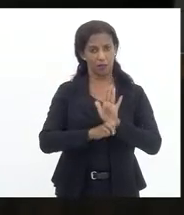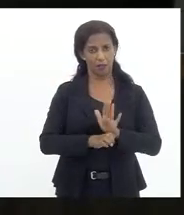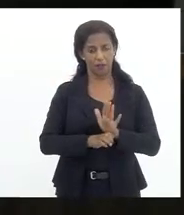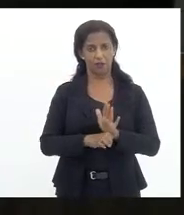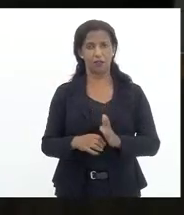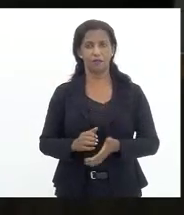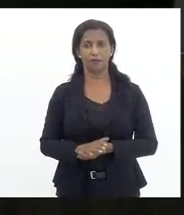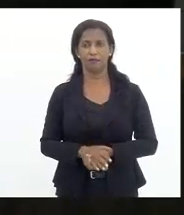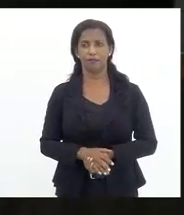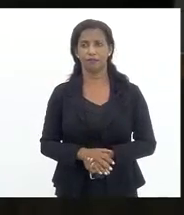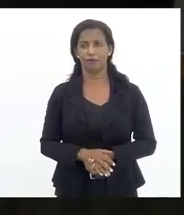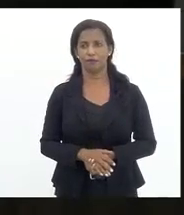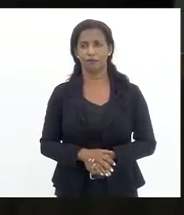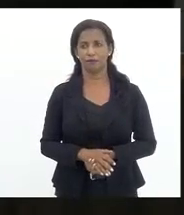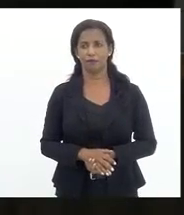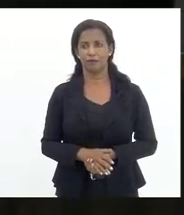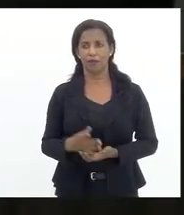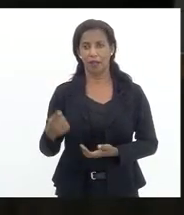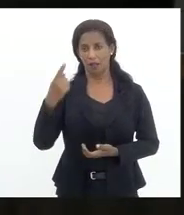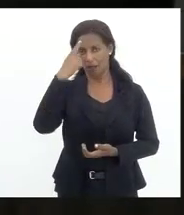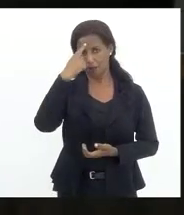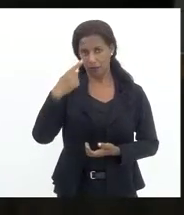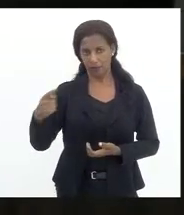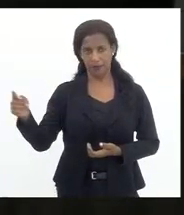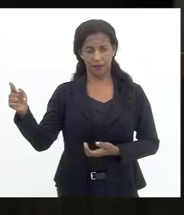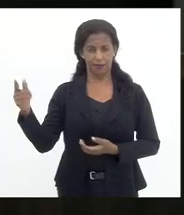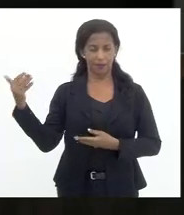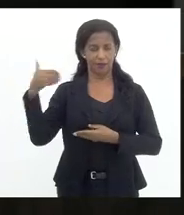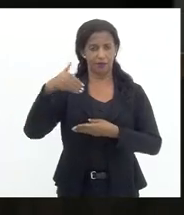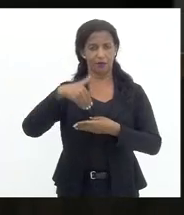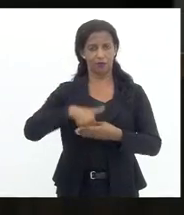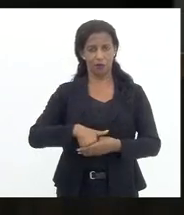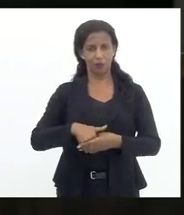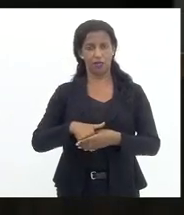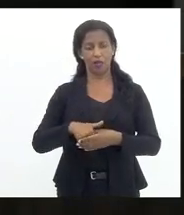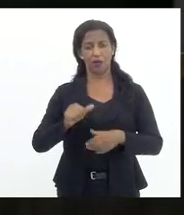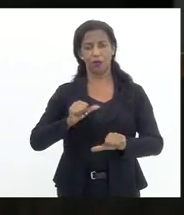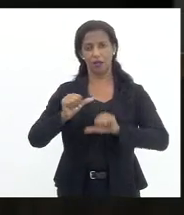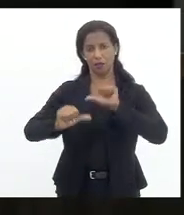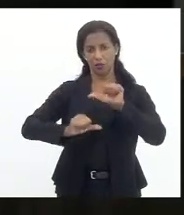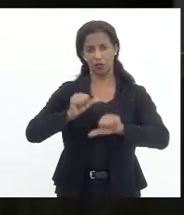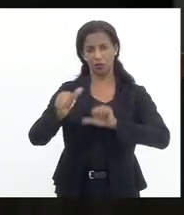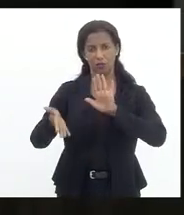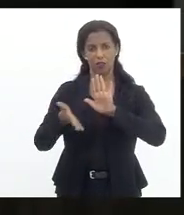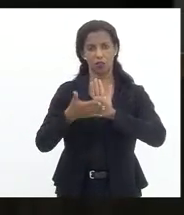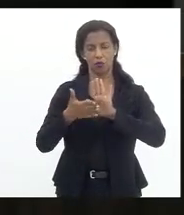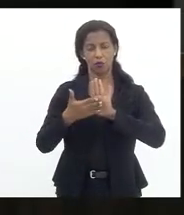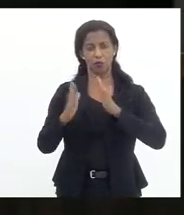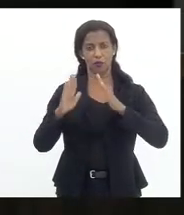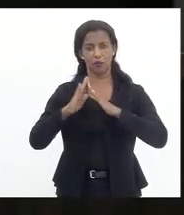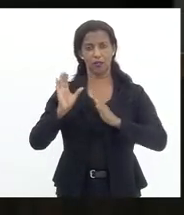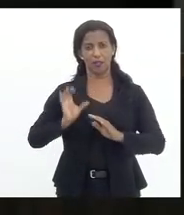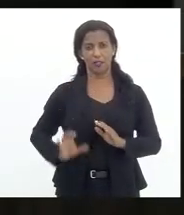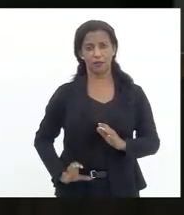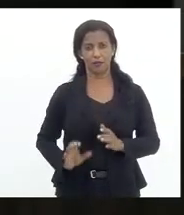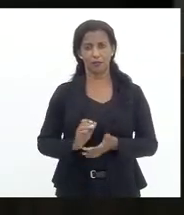próxima semana vamos votar com essas modificações propostas pela Casa Civil.